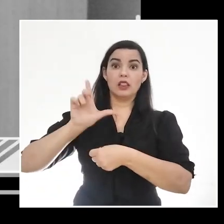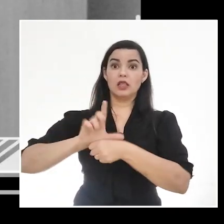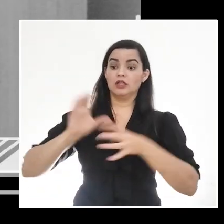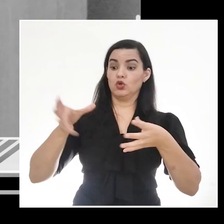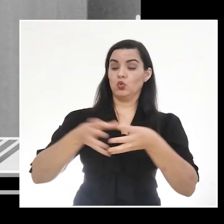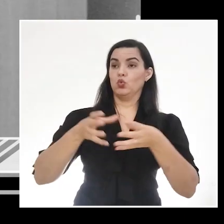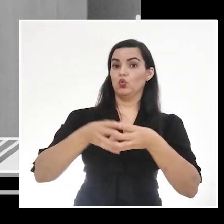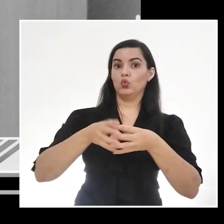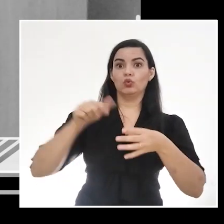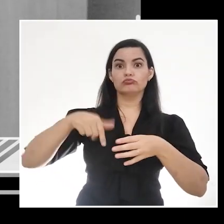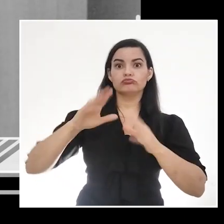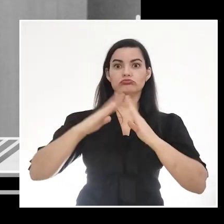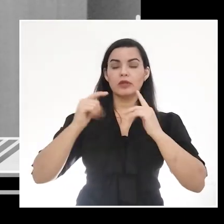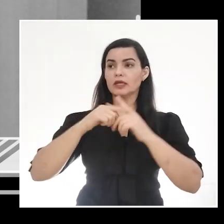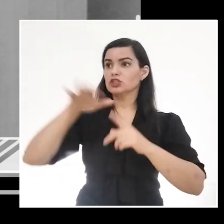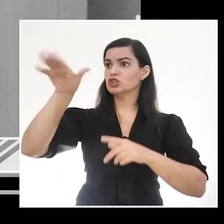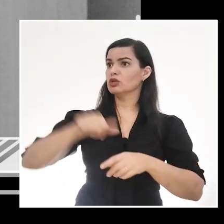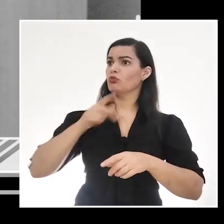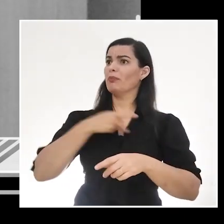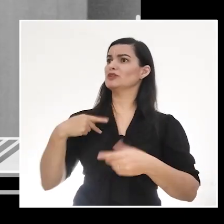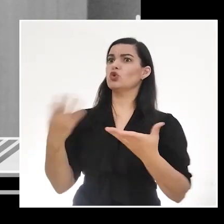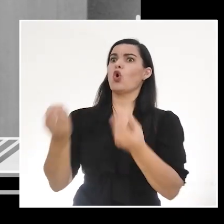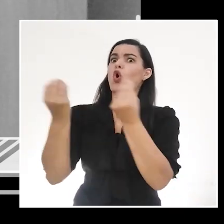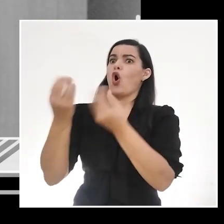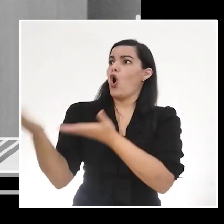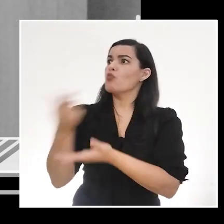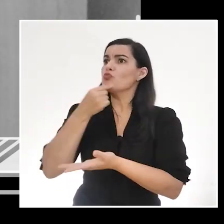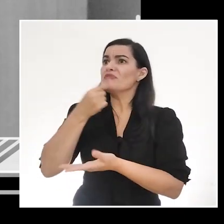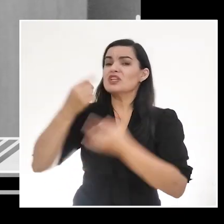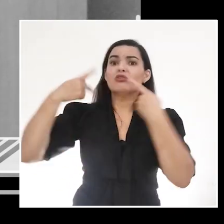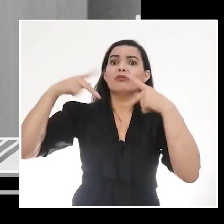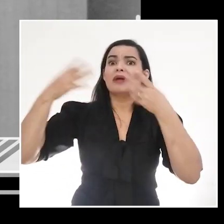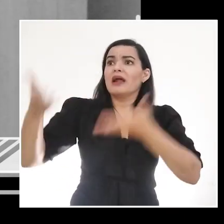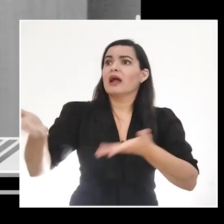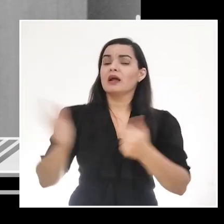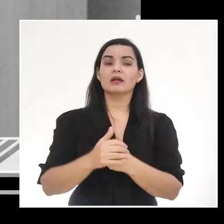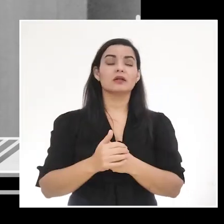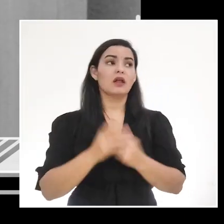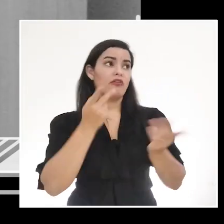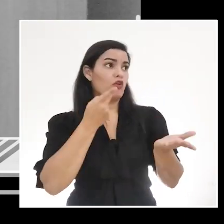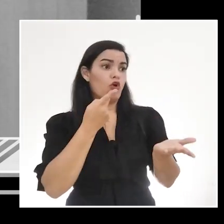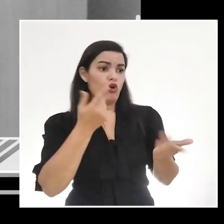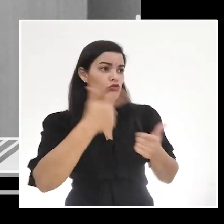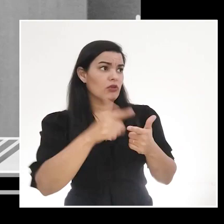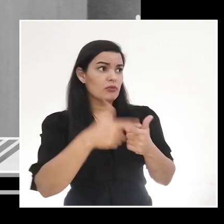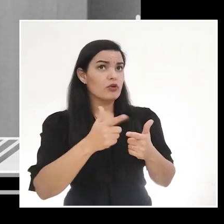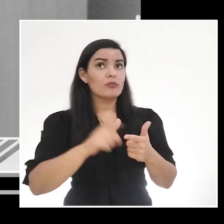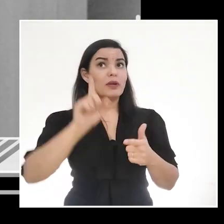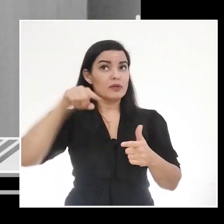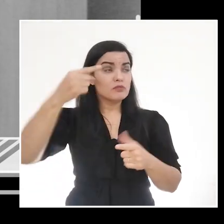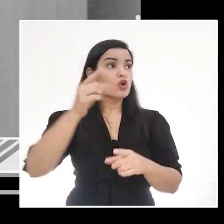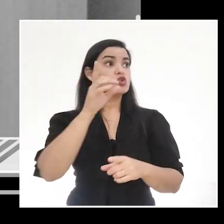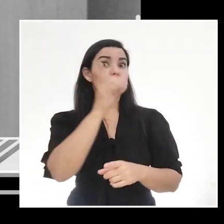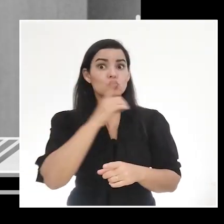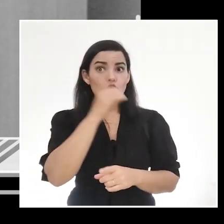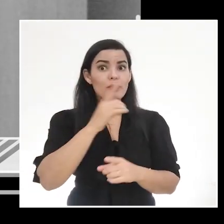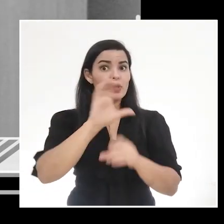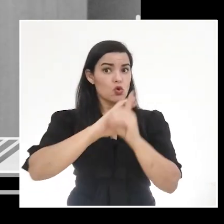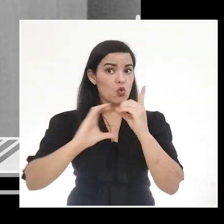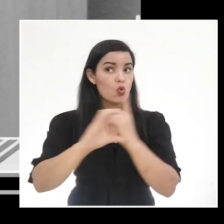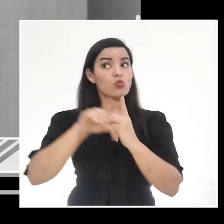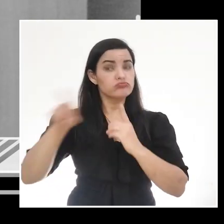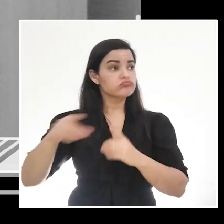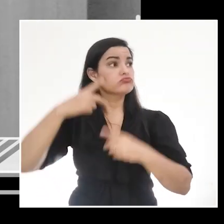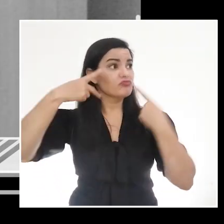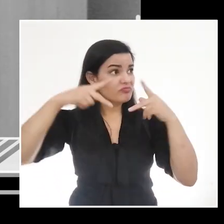reuniu, chamou o pastor e falou assim: como é que só deixa um menino desse falar aqui e tal, e deu uma bronca no pastor. E